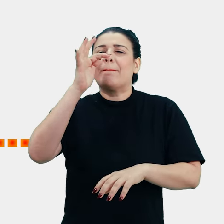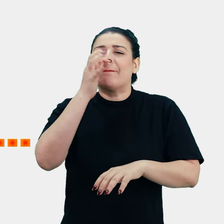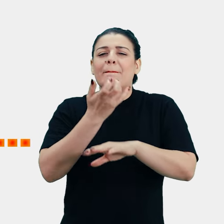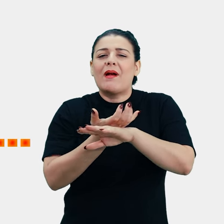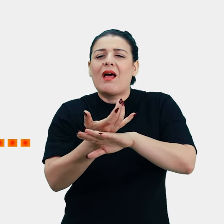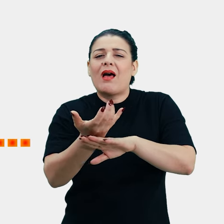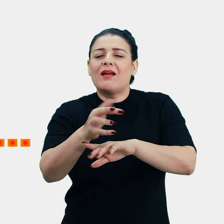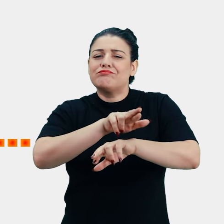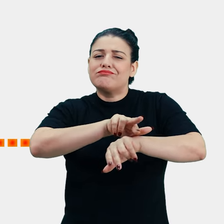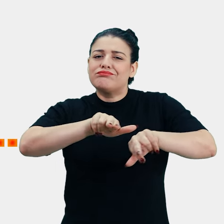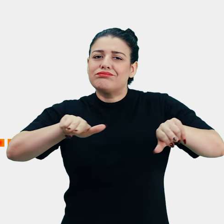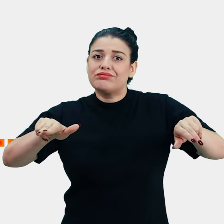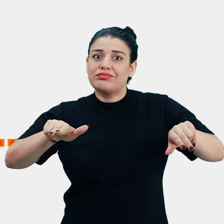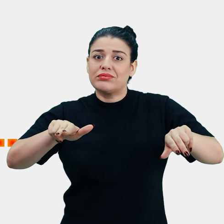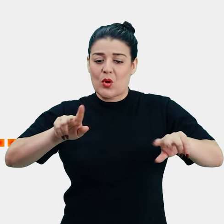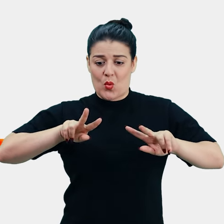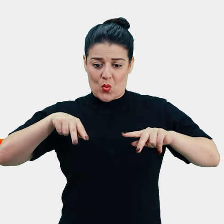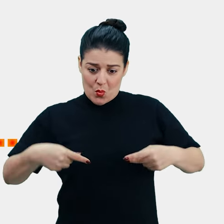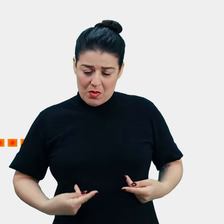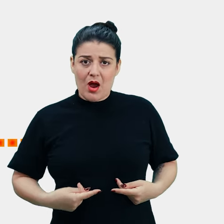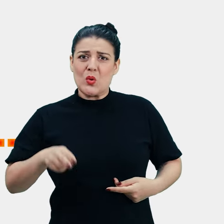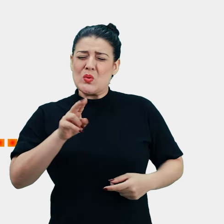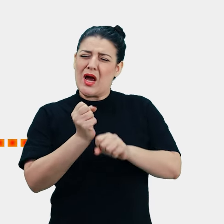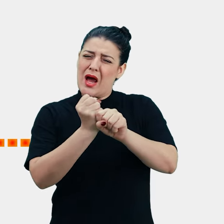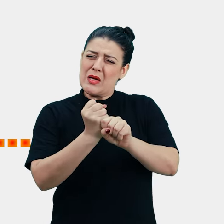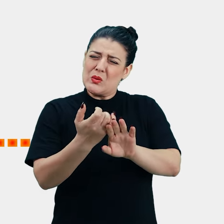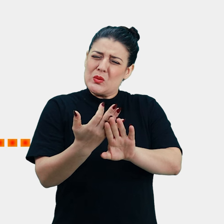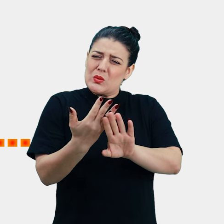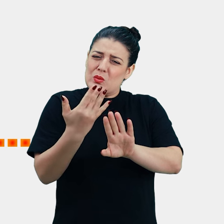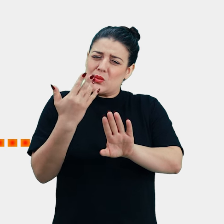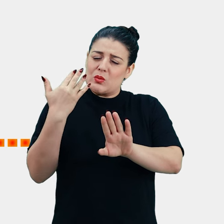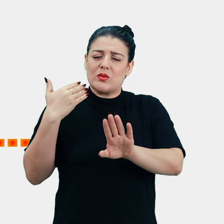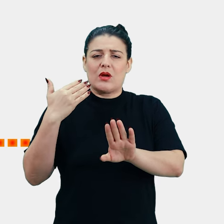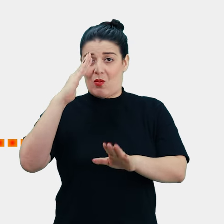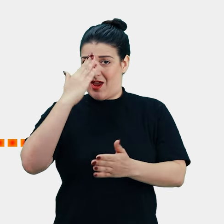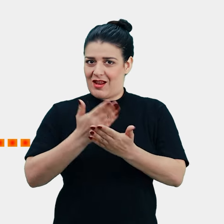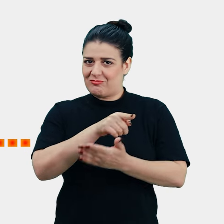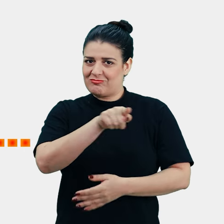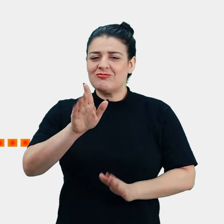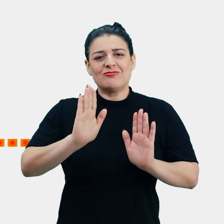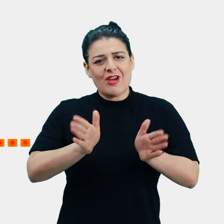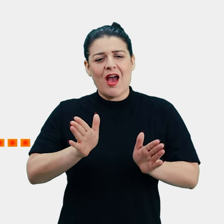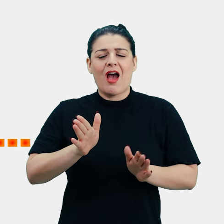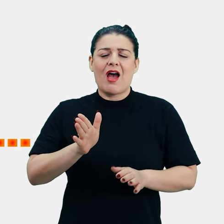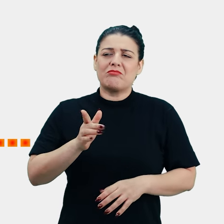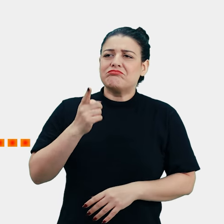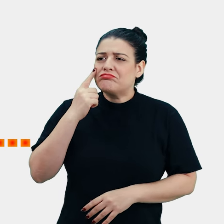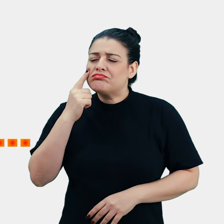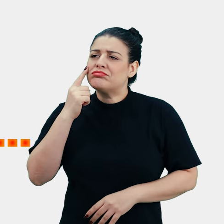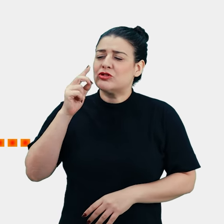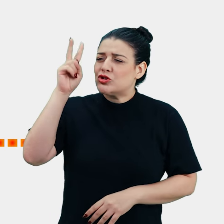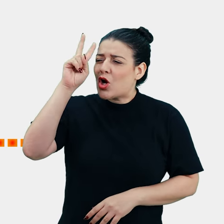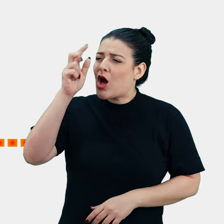sabemos que as plantas são utilizadas pela humanidade desde a antiguidade. Acredito que todos aqui já tenham escutado alguma